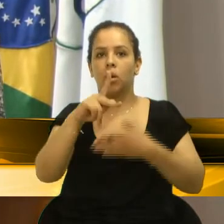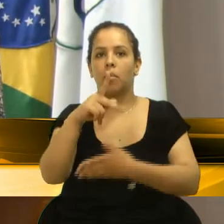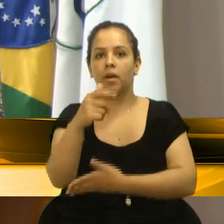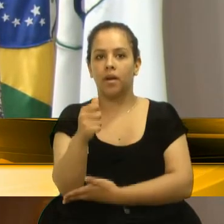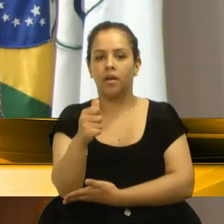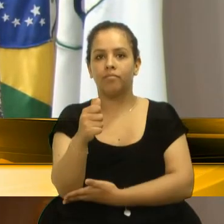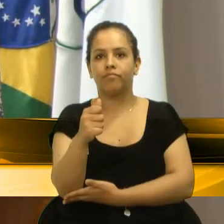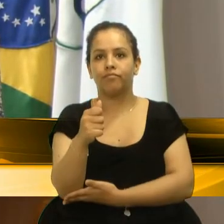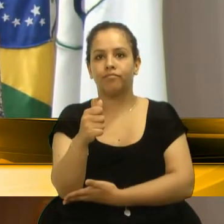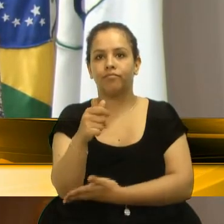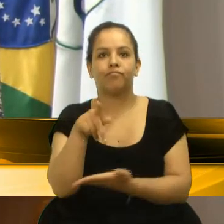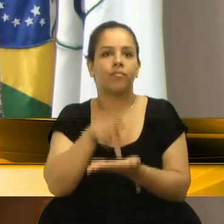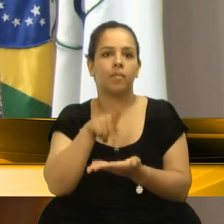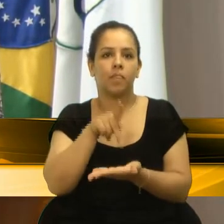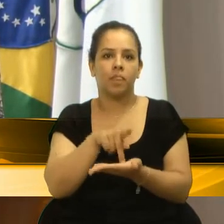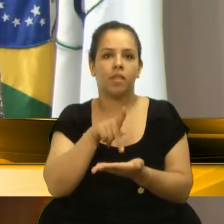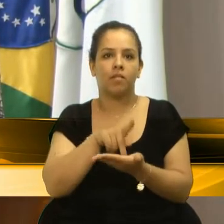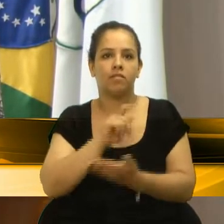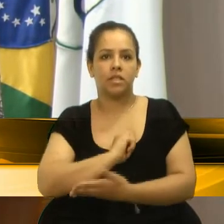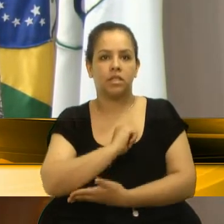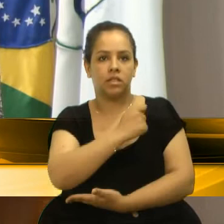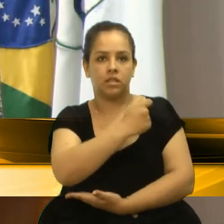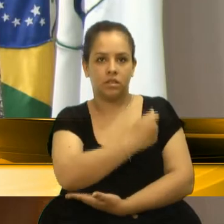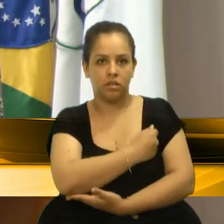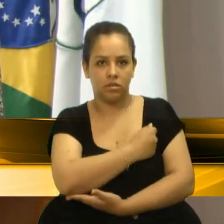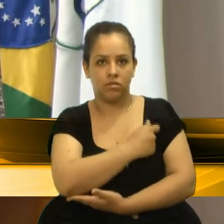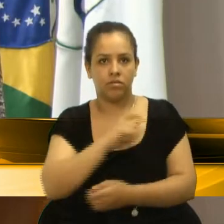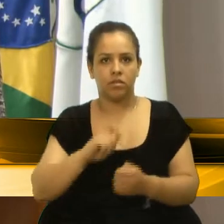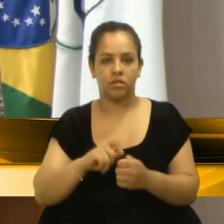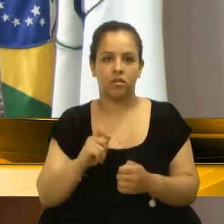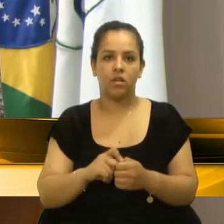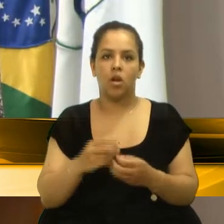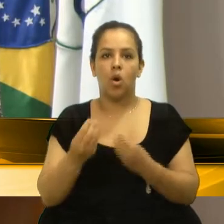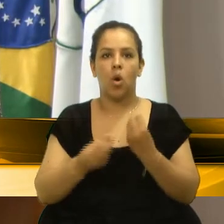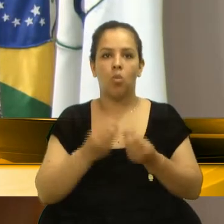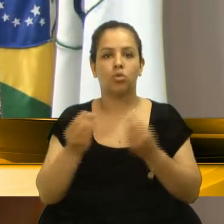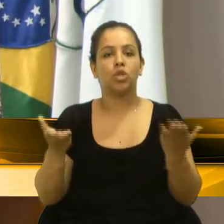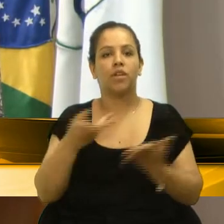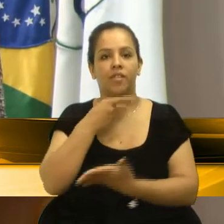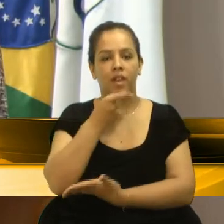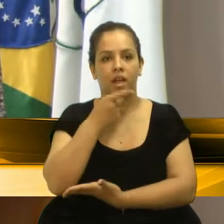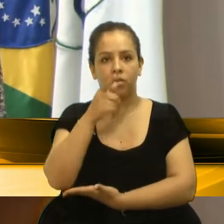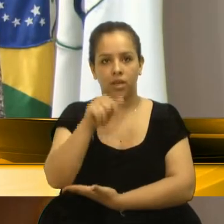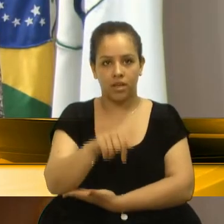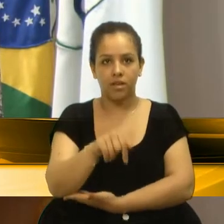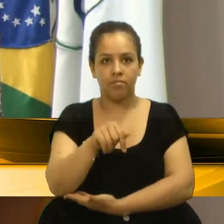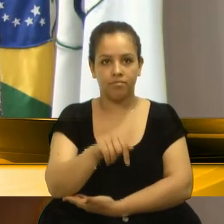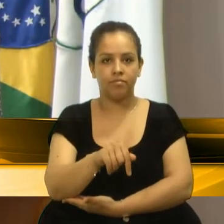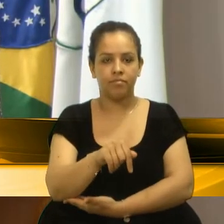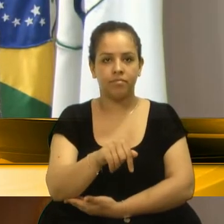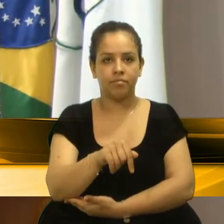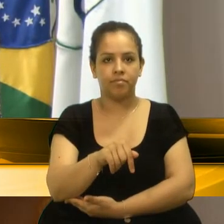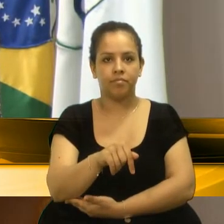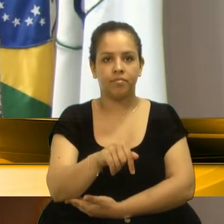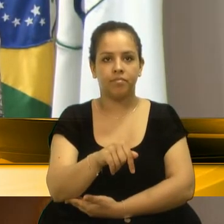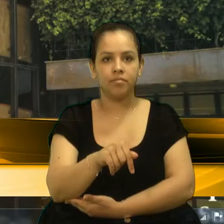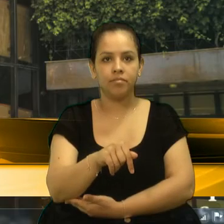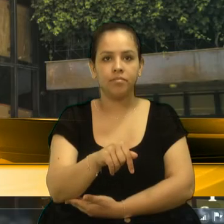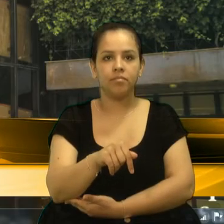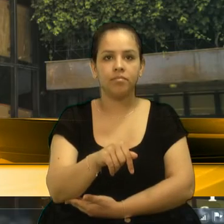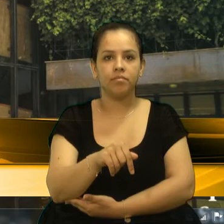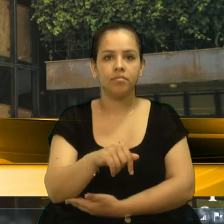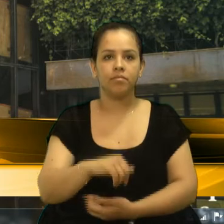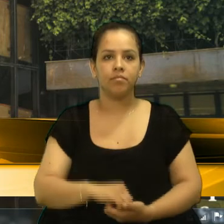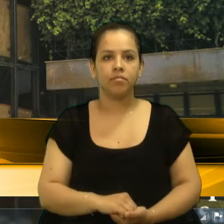óbvio, fiscalizando seu cumprimento. E, conforme já dito aqui, com a soberania de